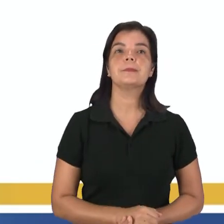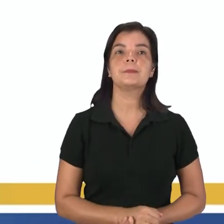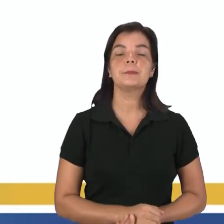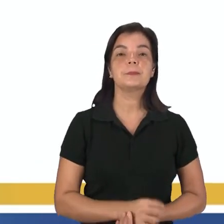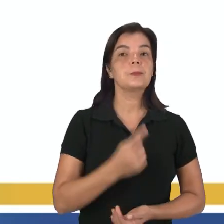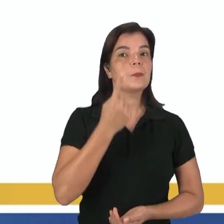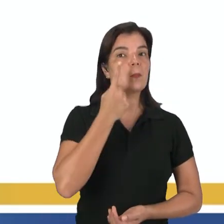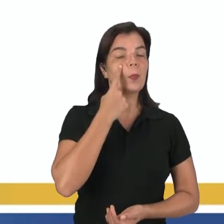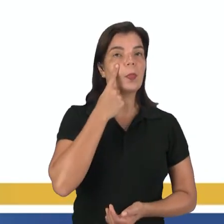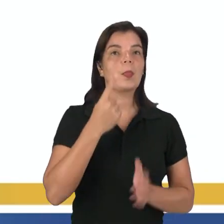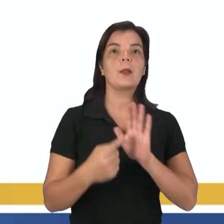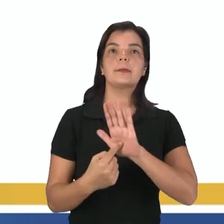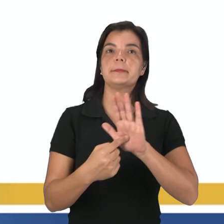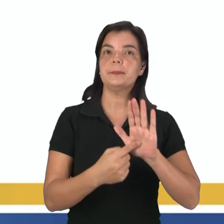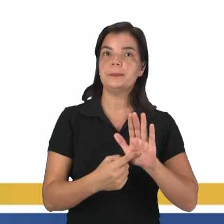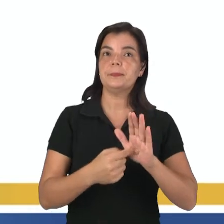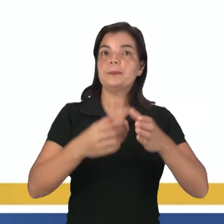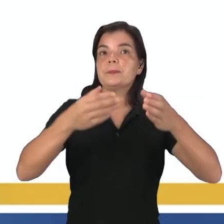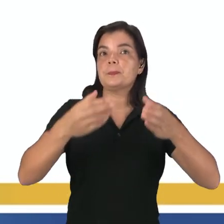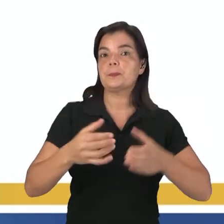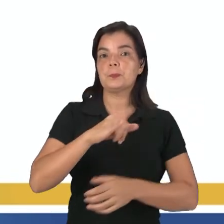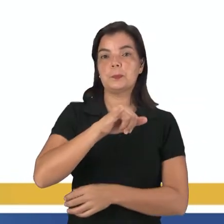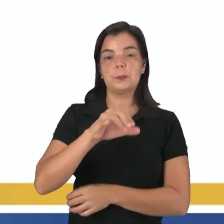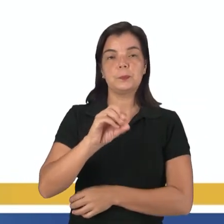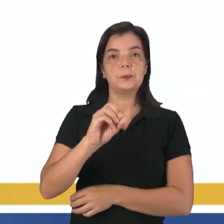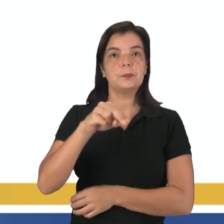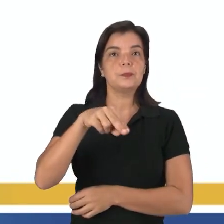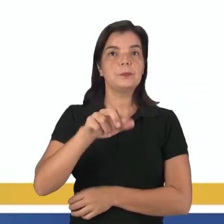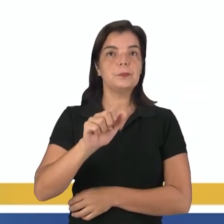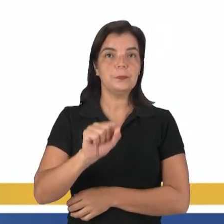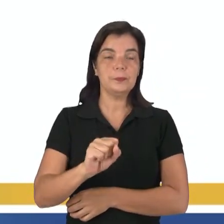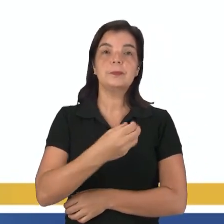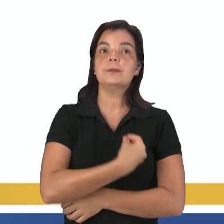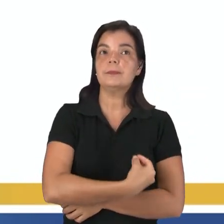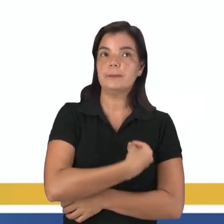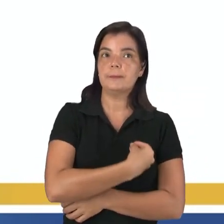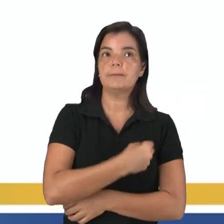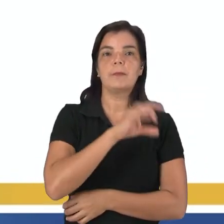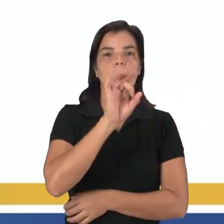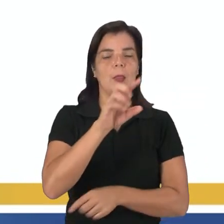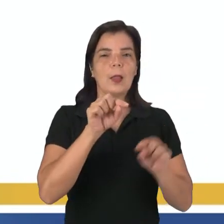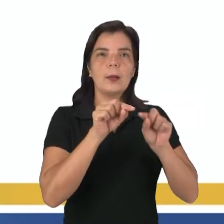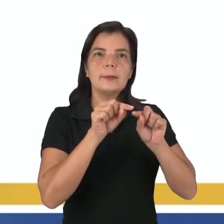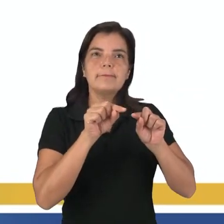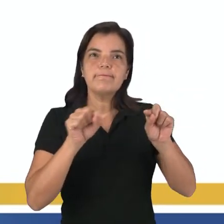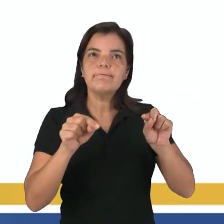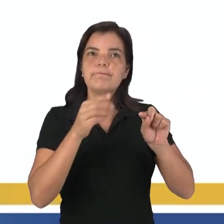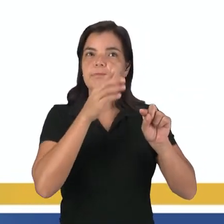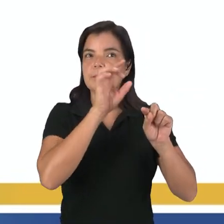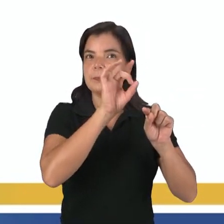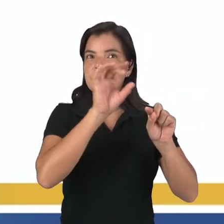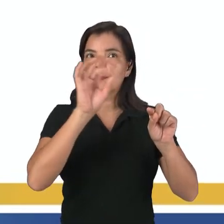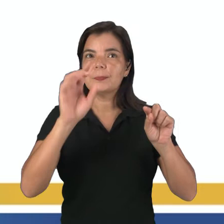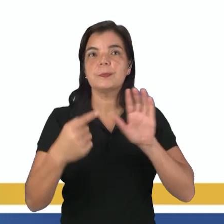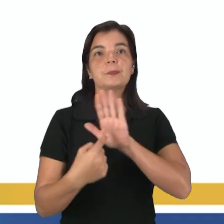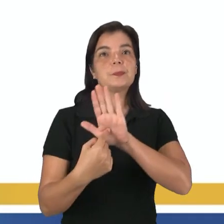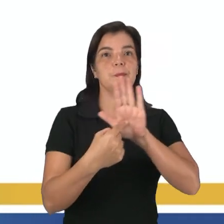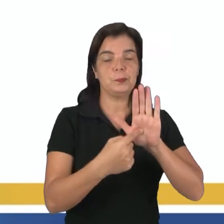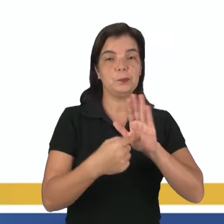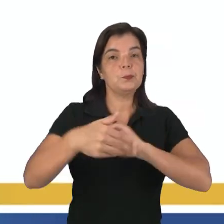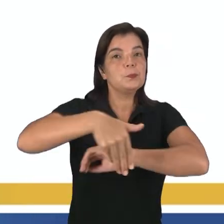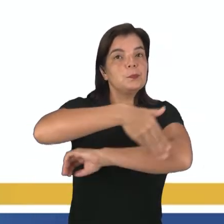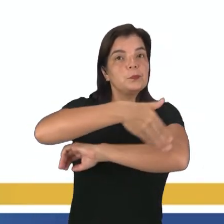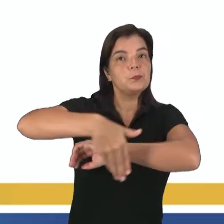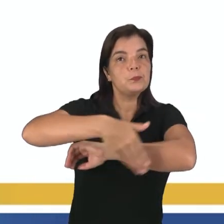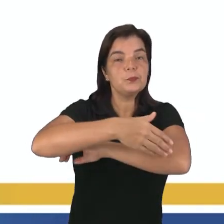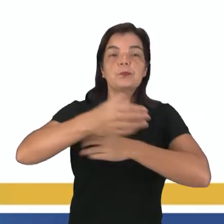próximo exemplo observe a representação do Bairro em que Joana mora cada linha representa